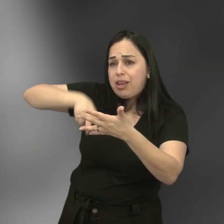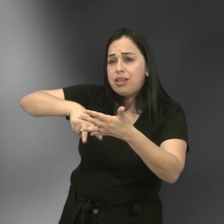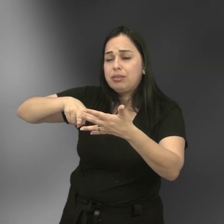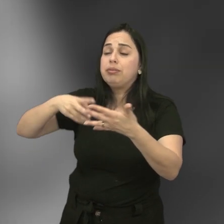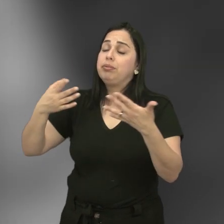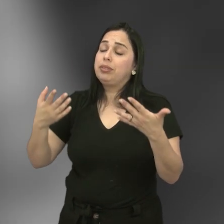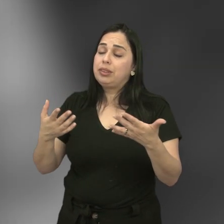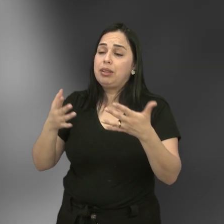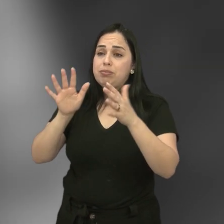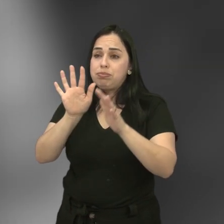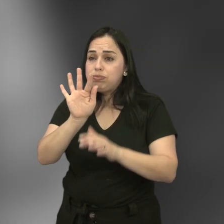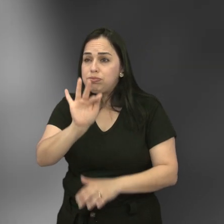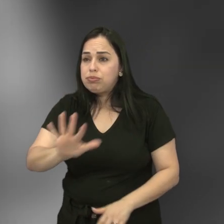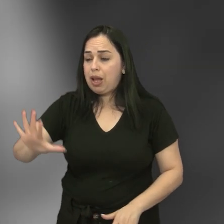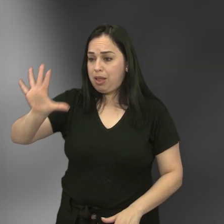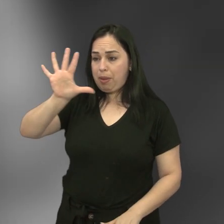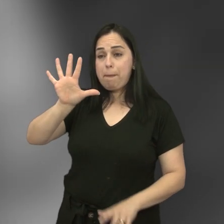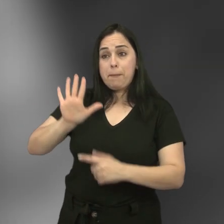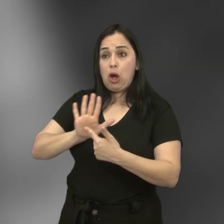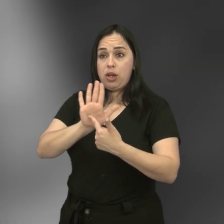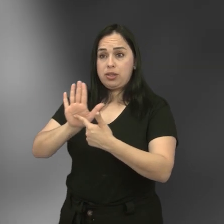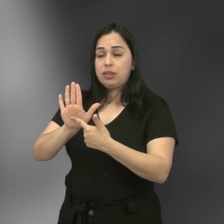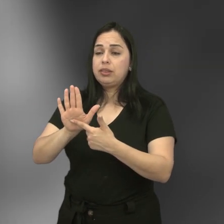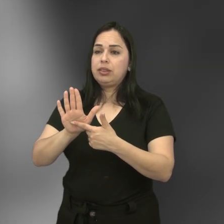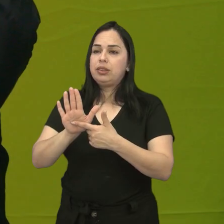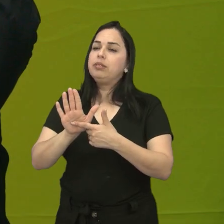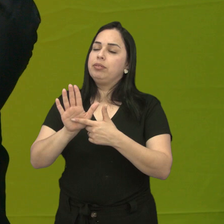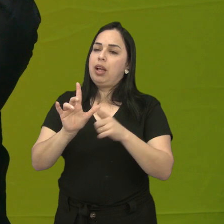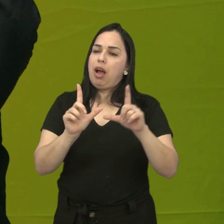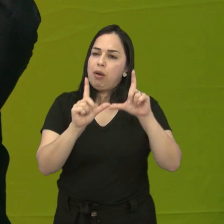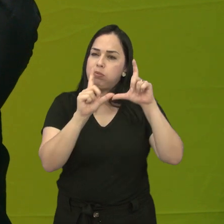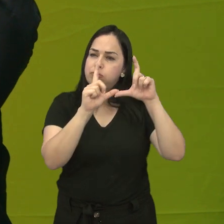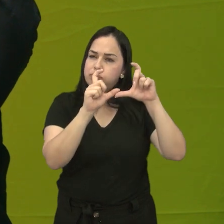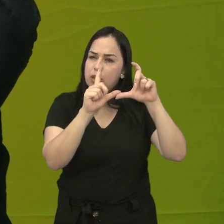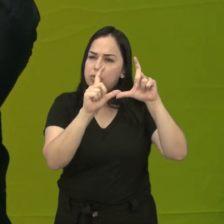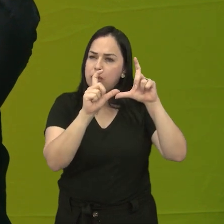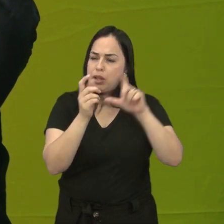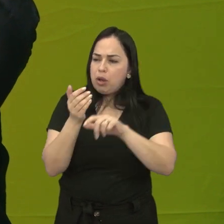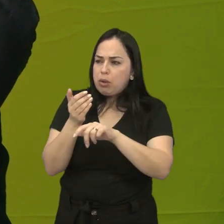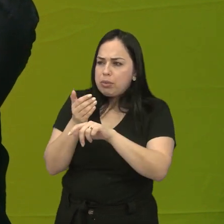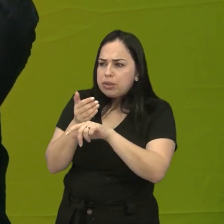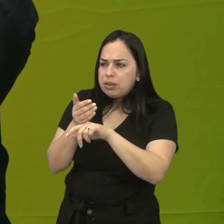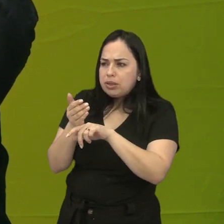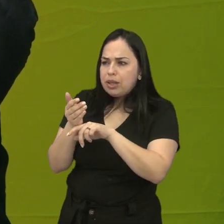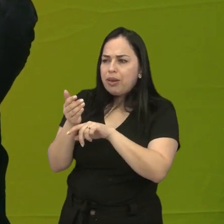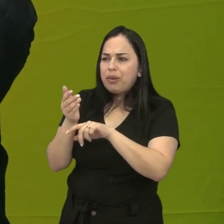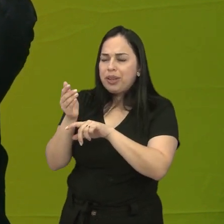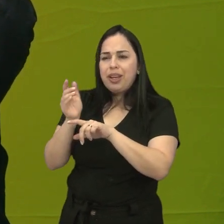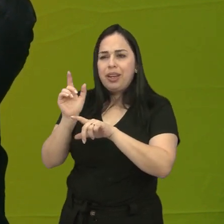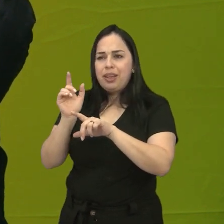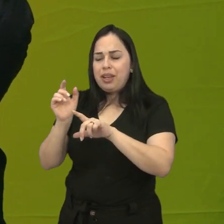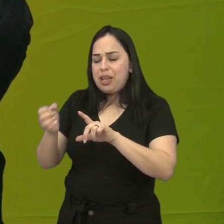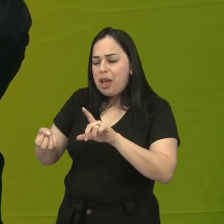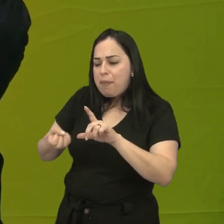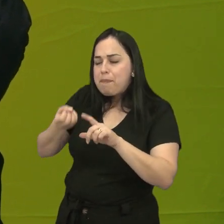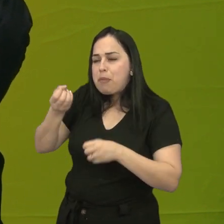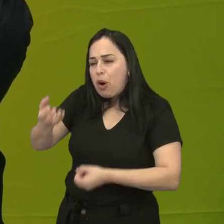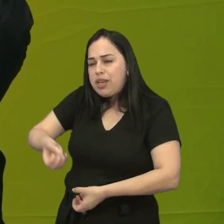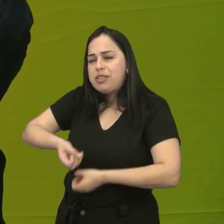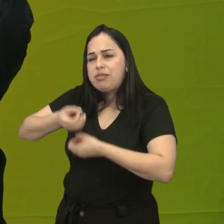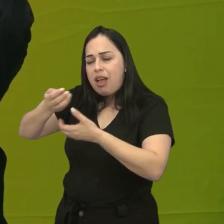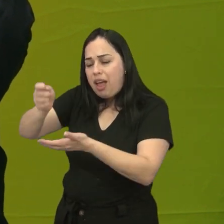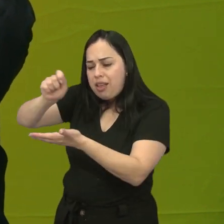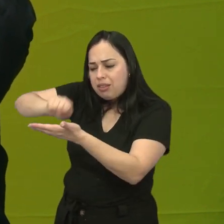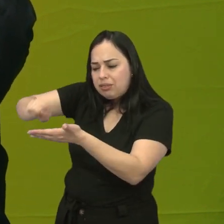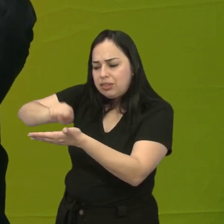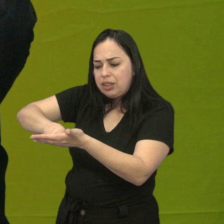gente escuta. Então, acho que é muito isso. E junto com a fotografia, eu comecei a explorar essa questão da poesia escrita